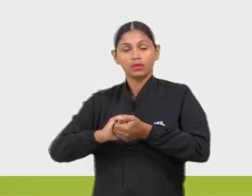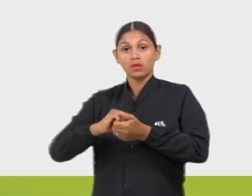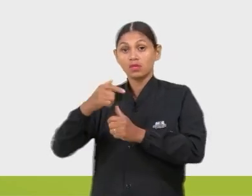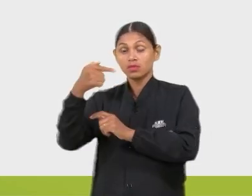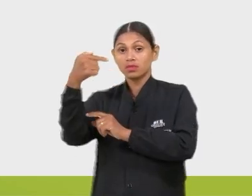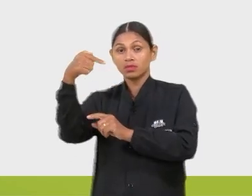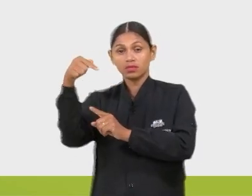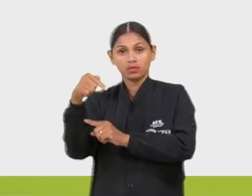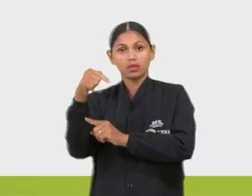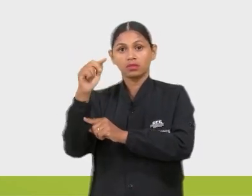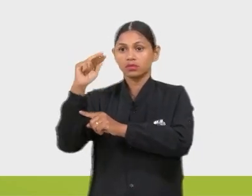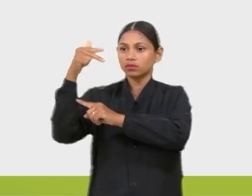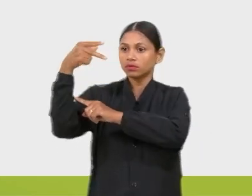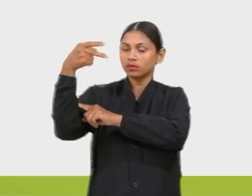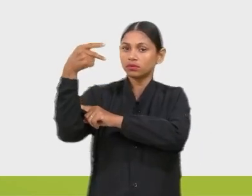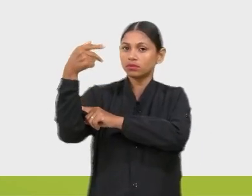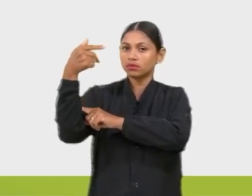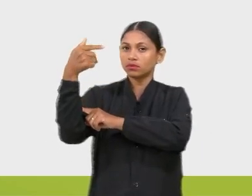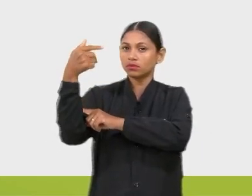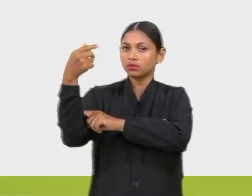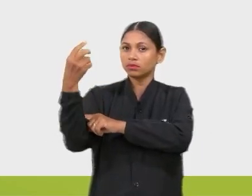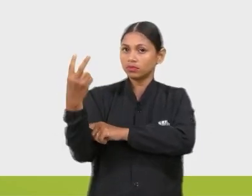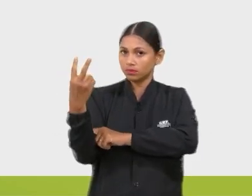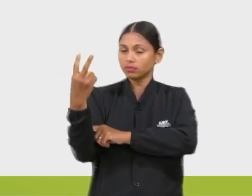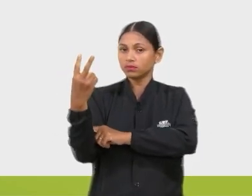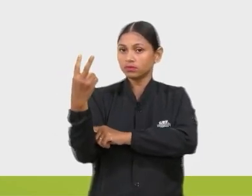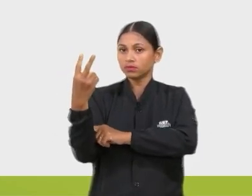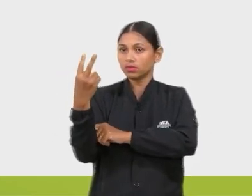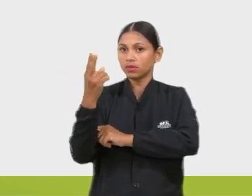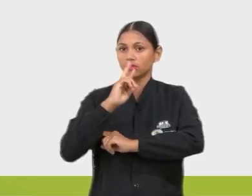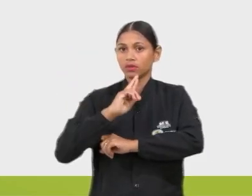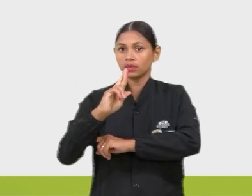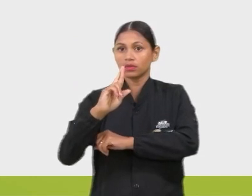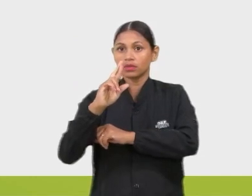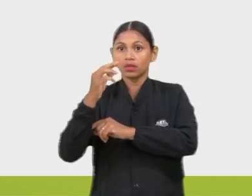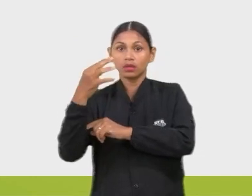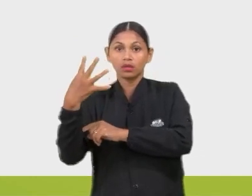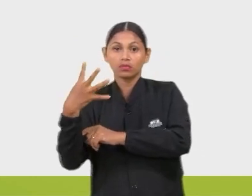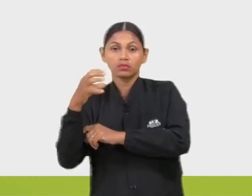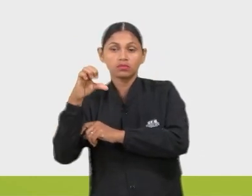com o valor de π, ó, eu já posso chamar aqui esse canarinho de